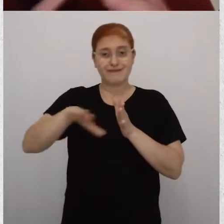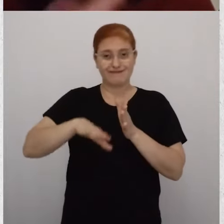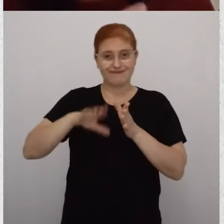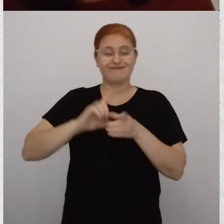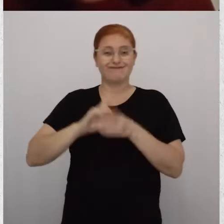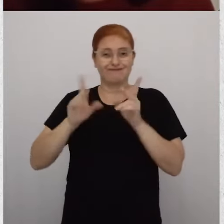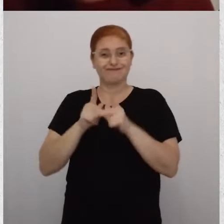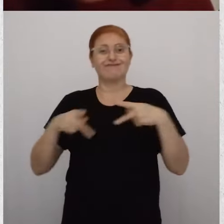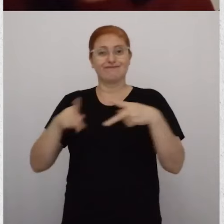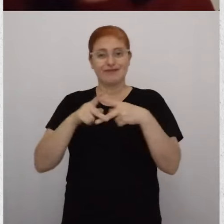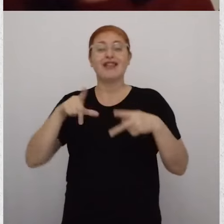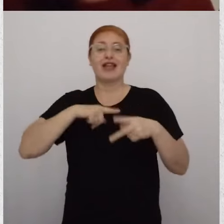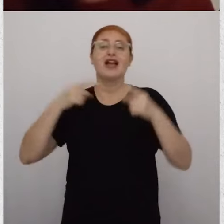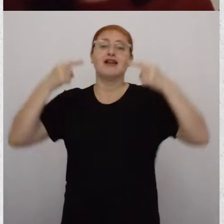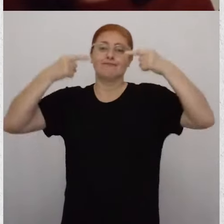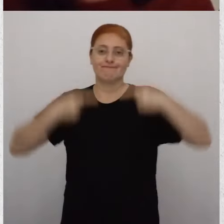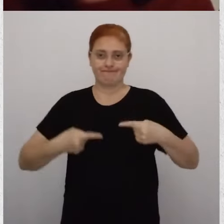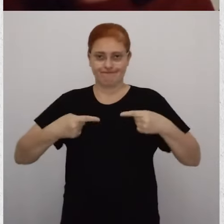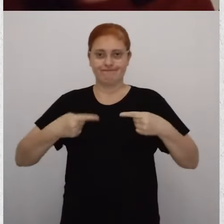disputa, né? Mas